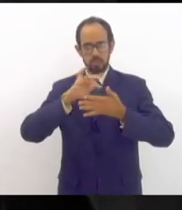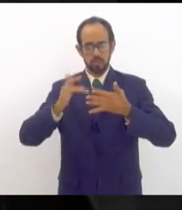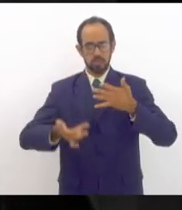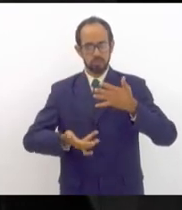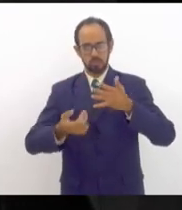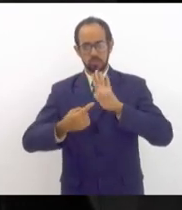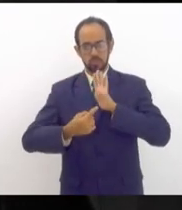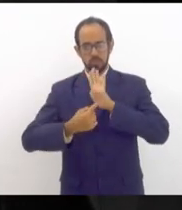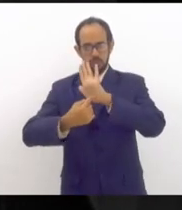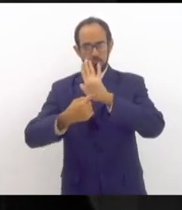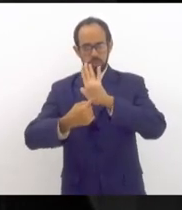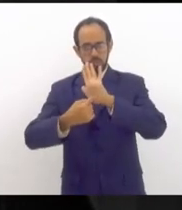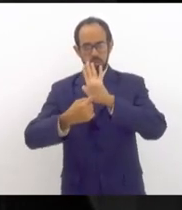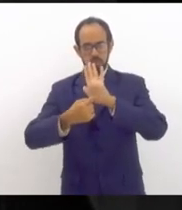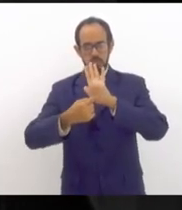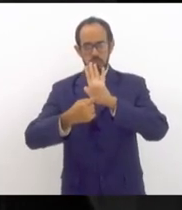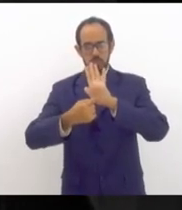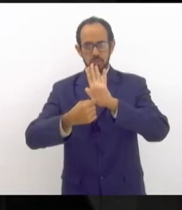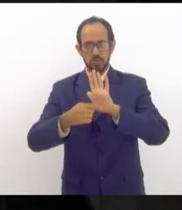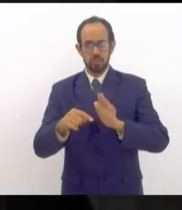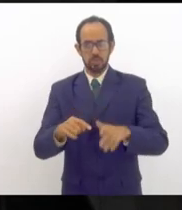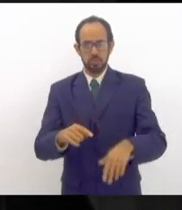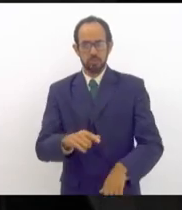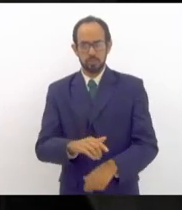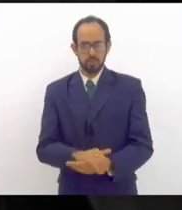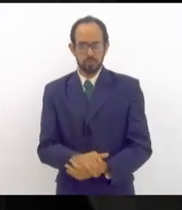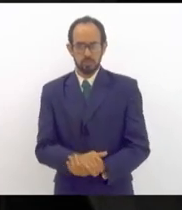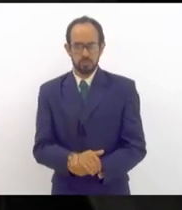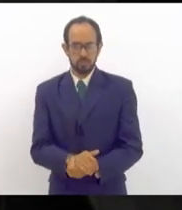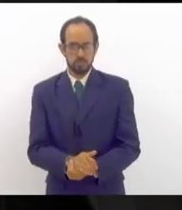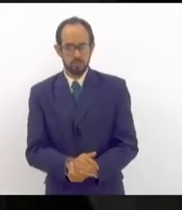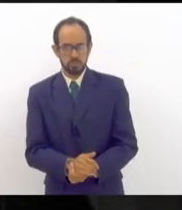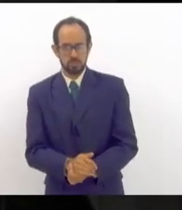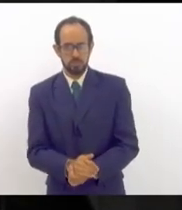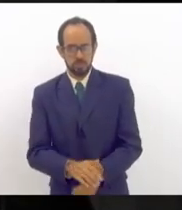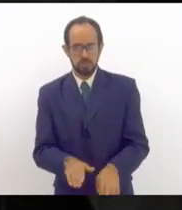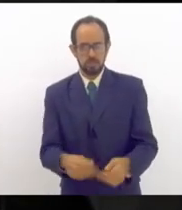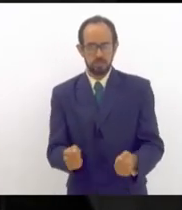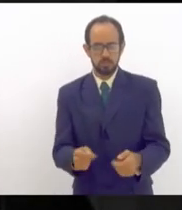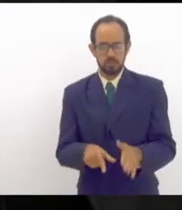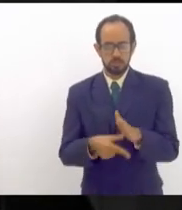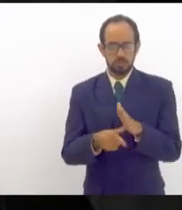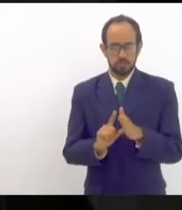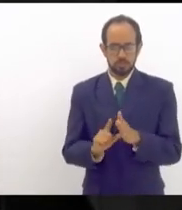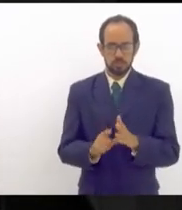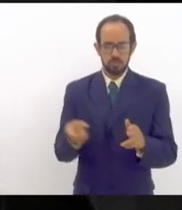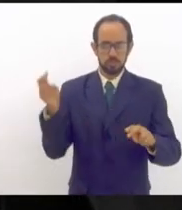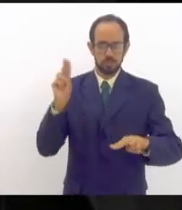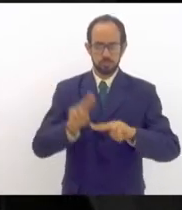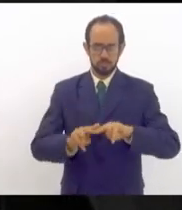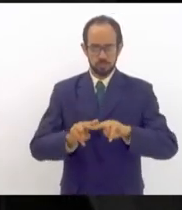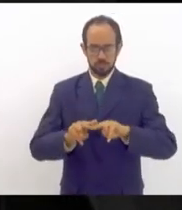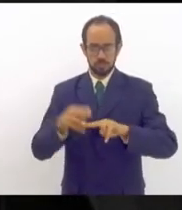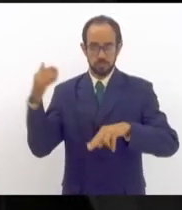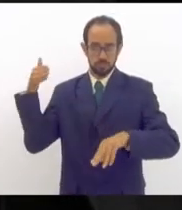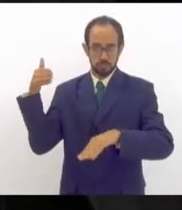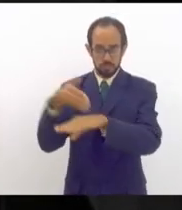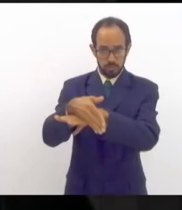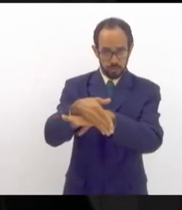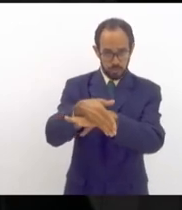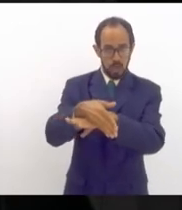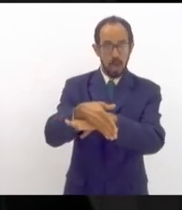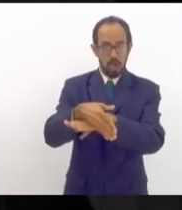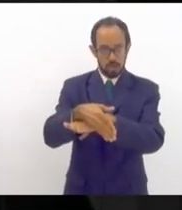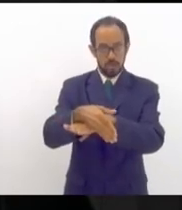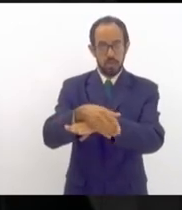demonstrando que antes desses que estão presos adentrarem ao Palácio